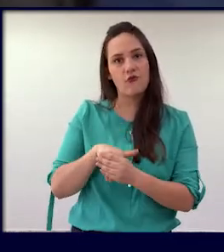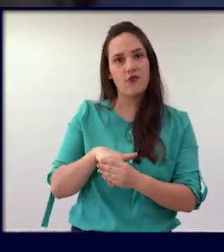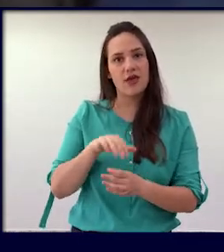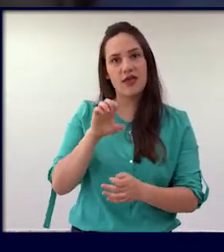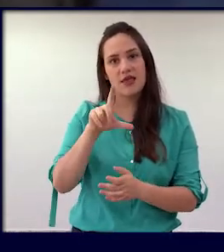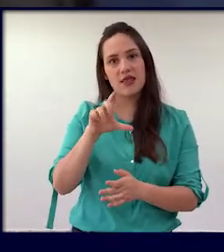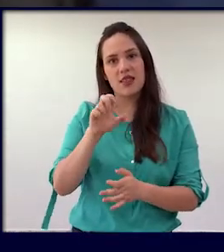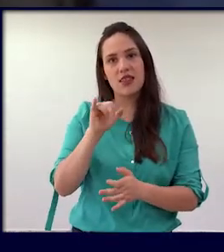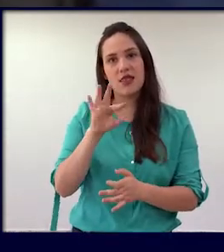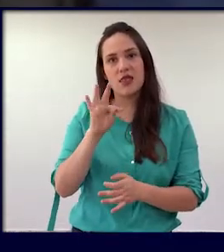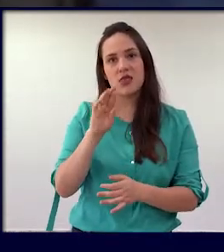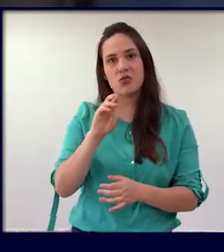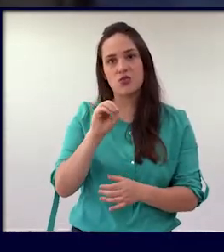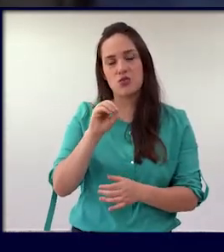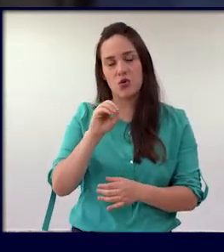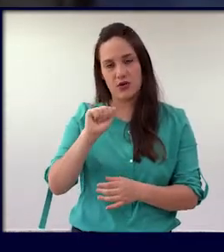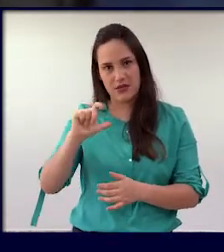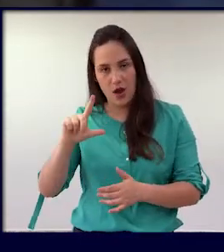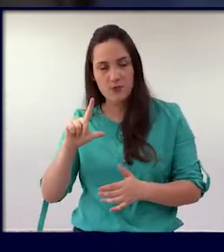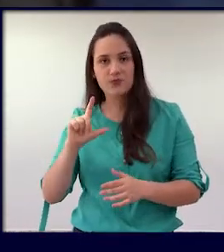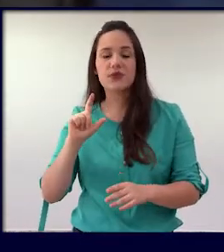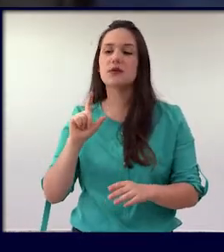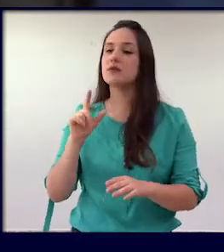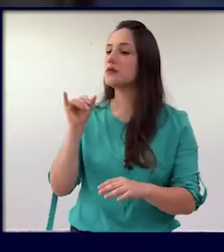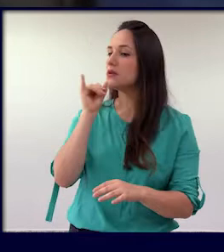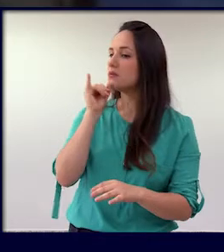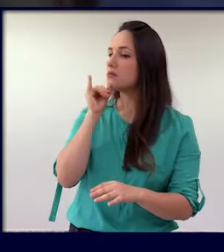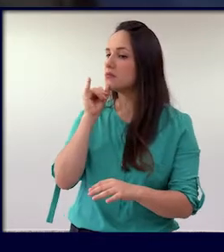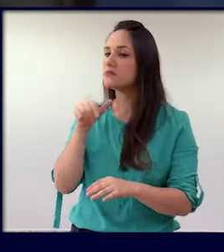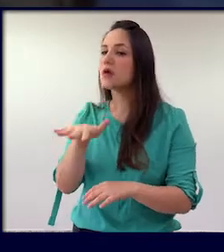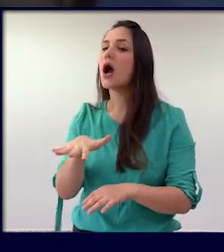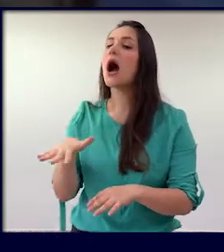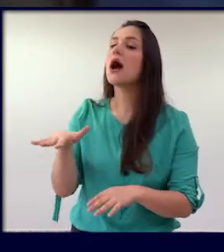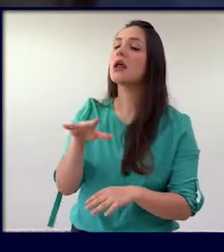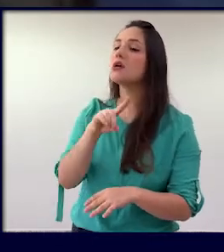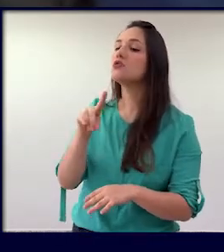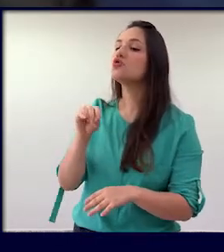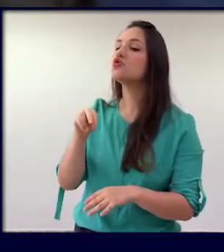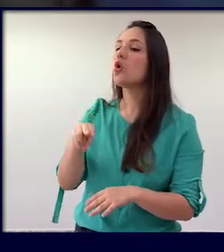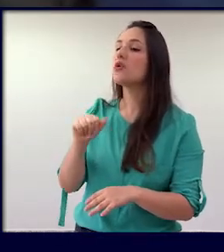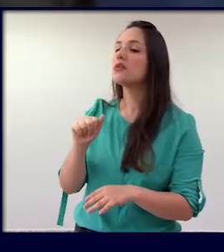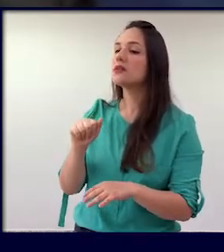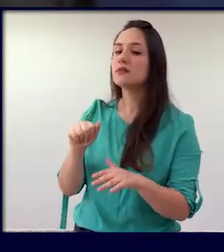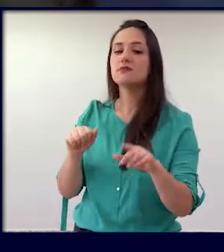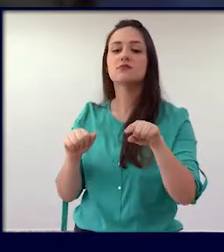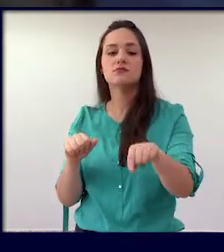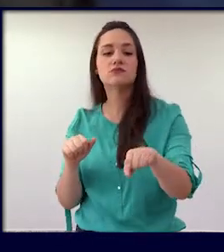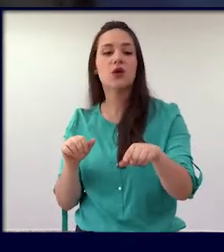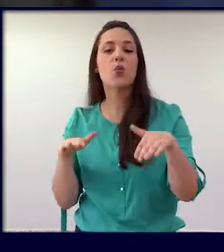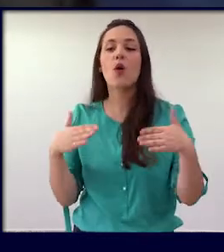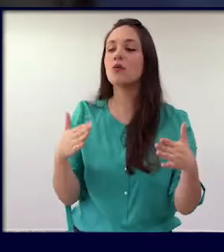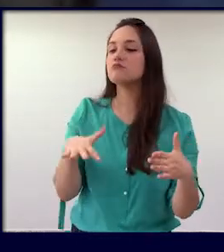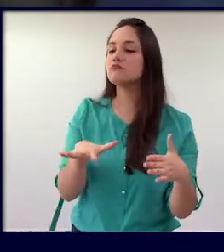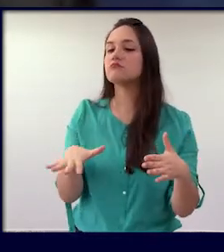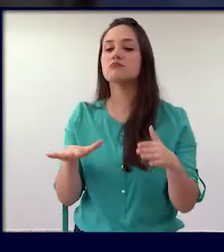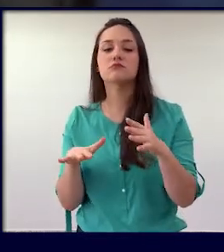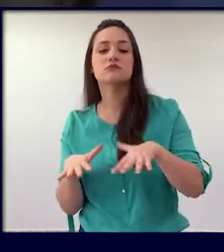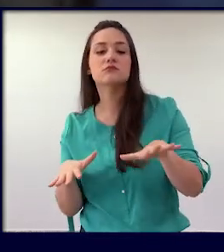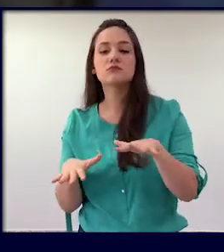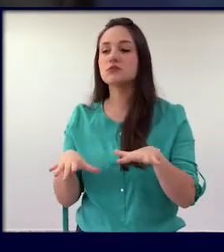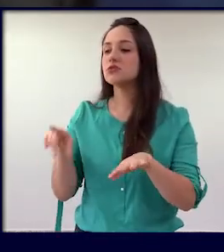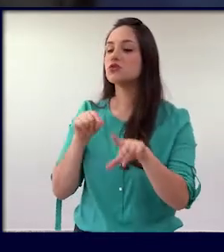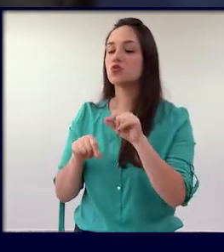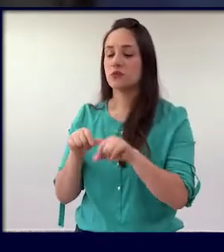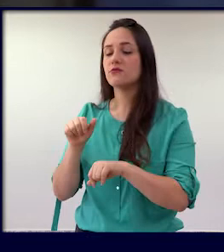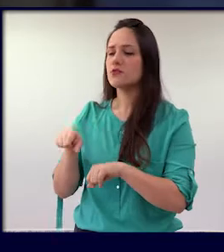eles pegam os eleitores, dentre aqueles que pertencem a uma determinada zona eleitoral, a uma determinada circunscrição,